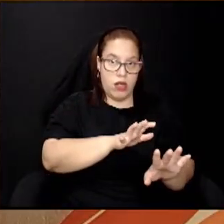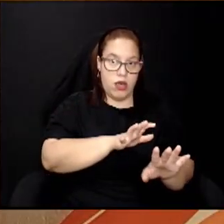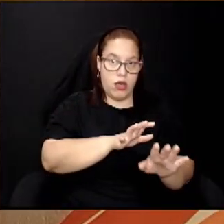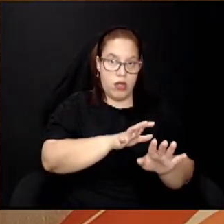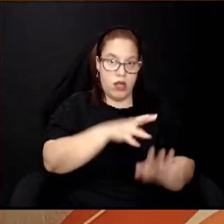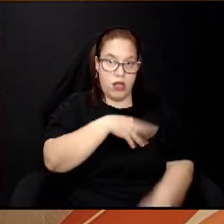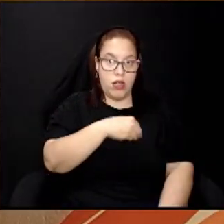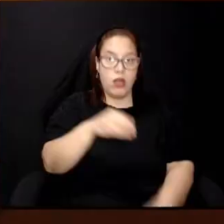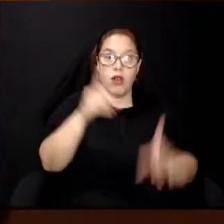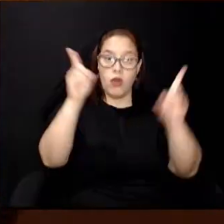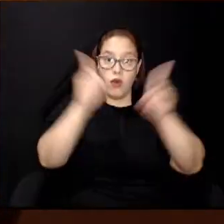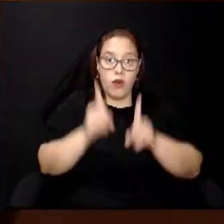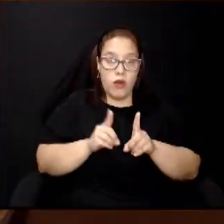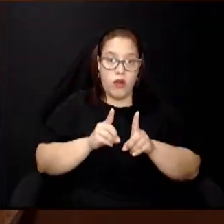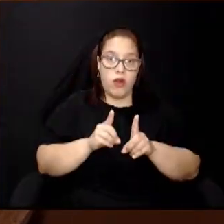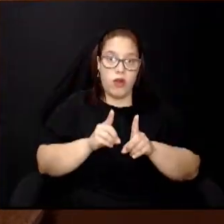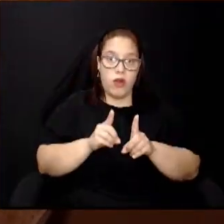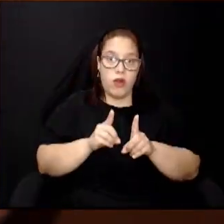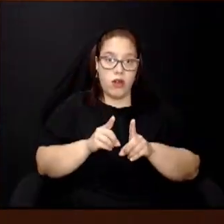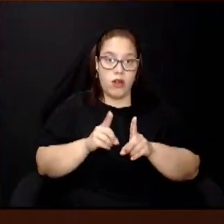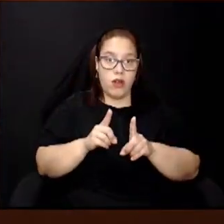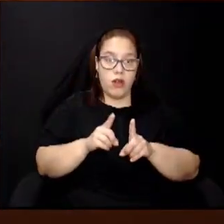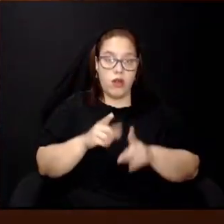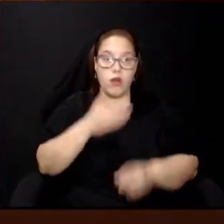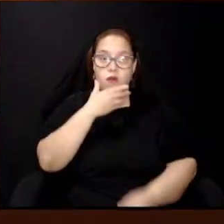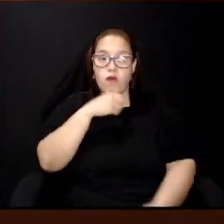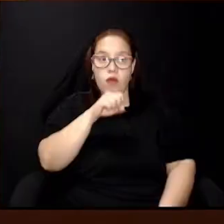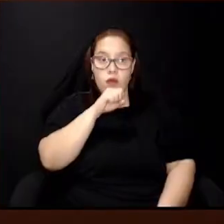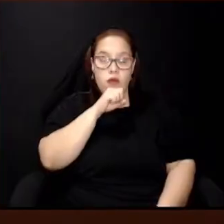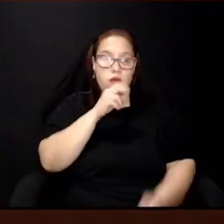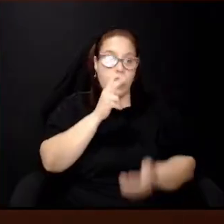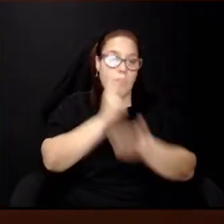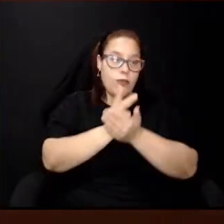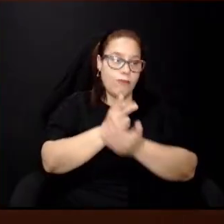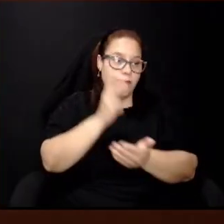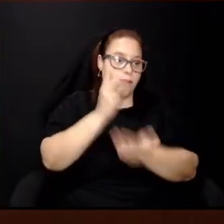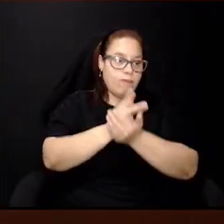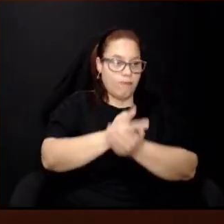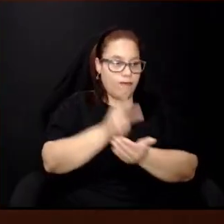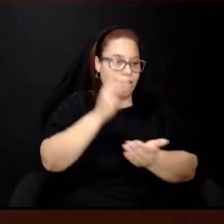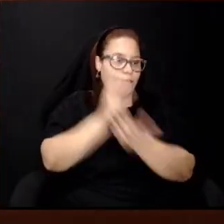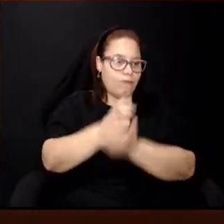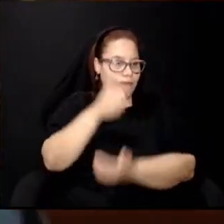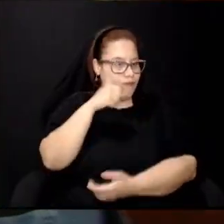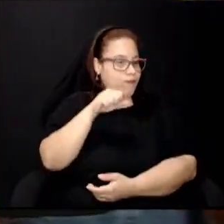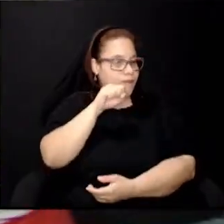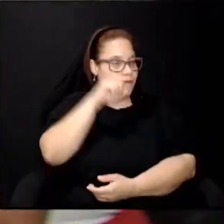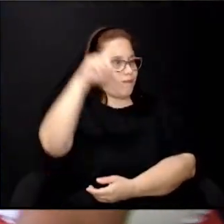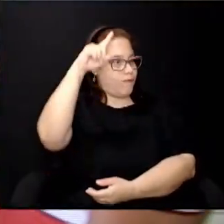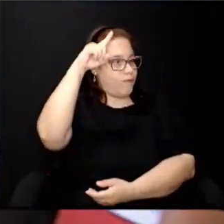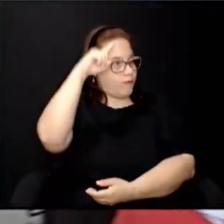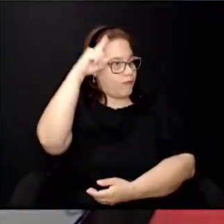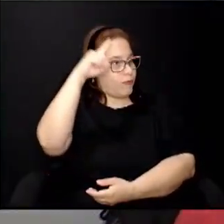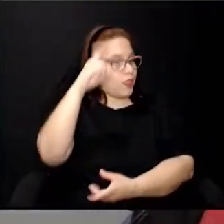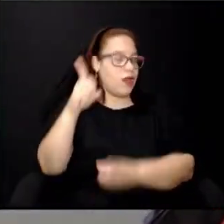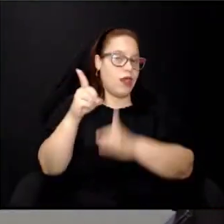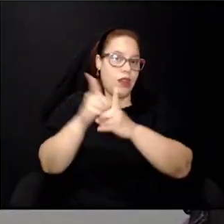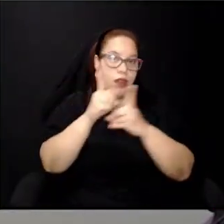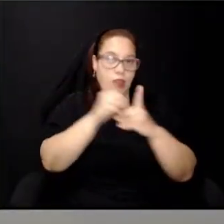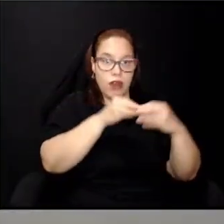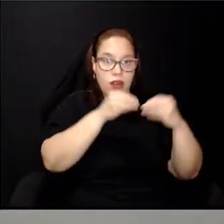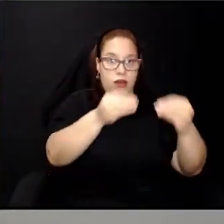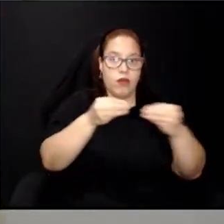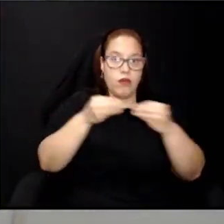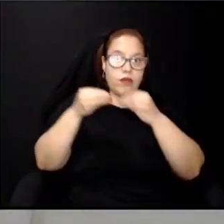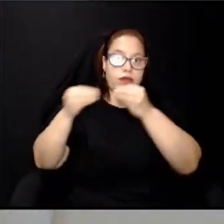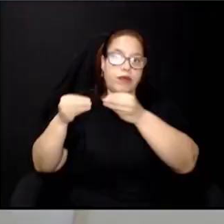deficiência, né? Mas esses pais que ficam são pais que estão ali, né, todo dia, que levam para o atendimento, né, e eu vejo aqui